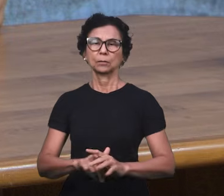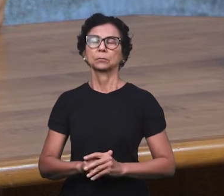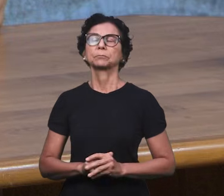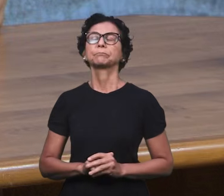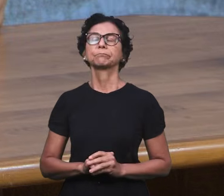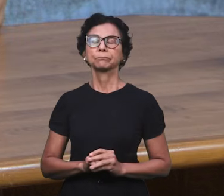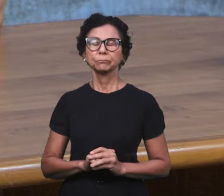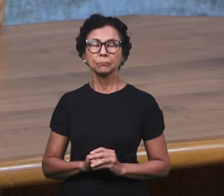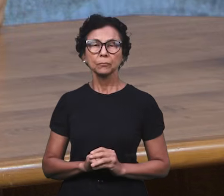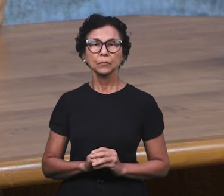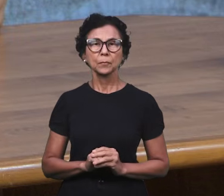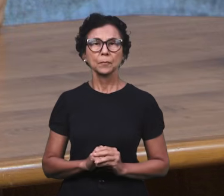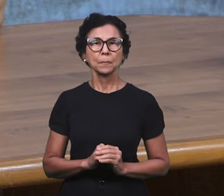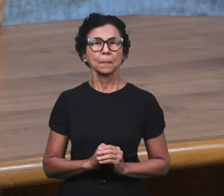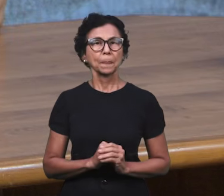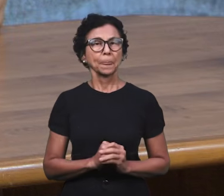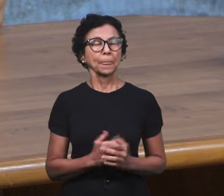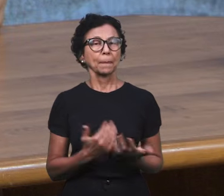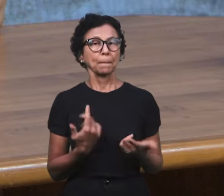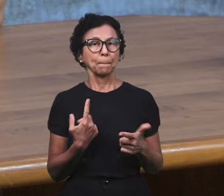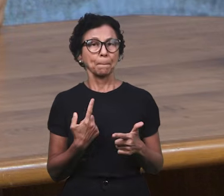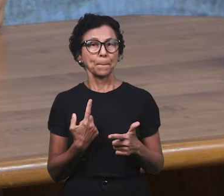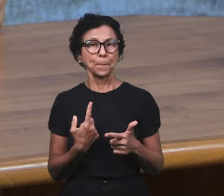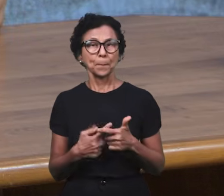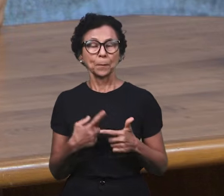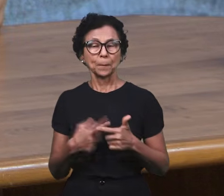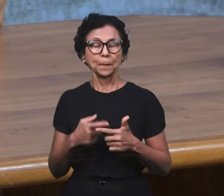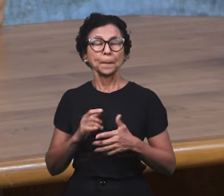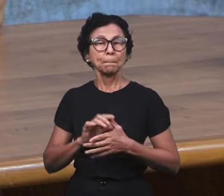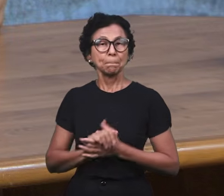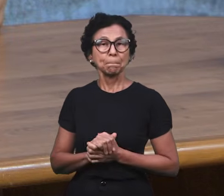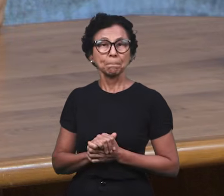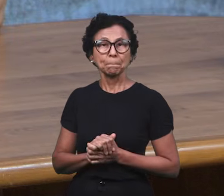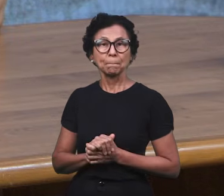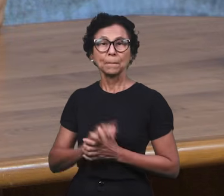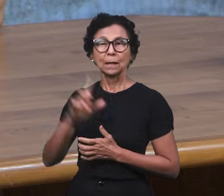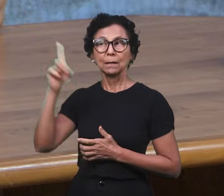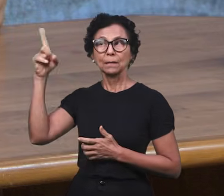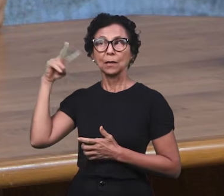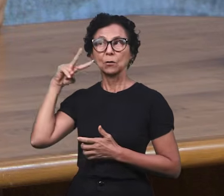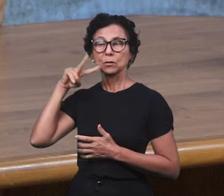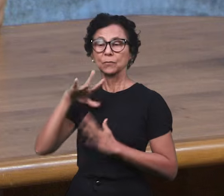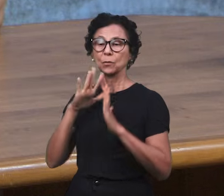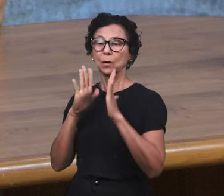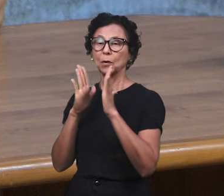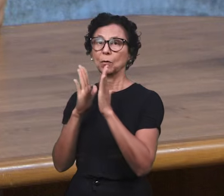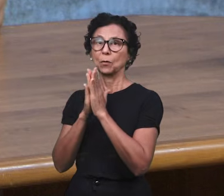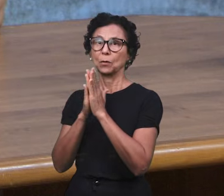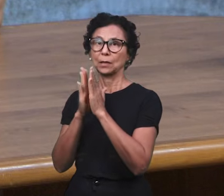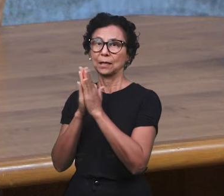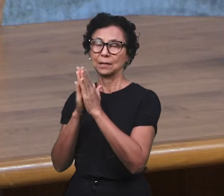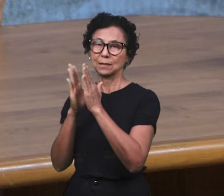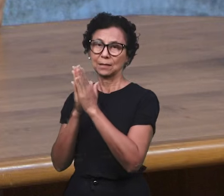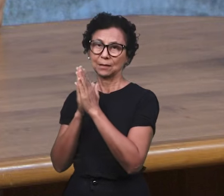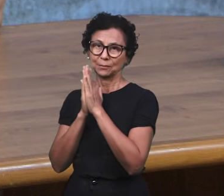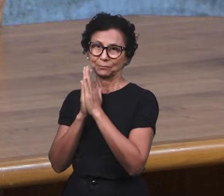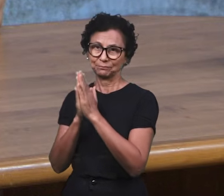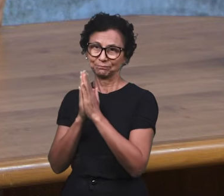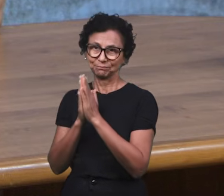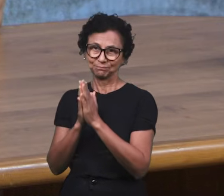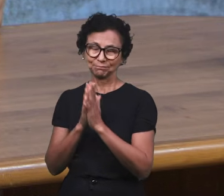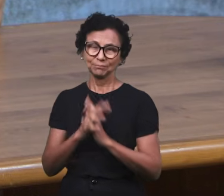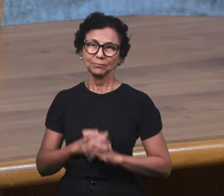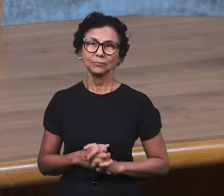ouvida, porque a sua oração chegou até a santa habitação